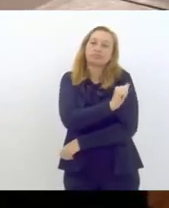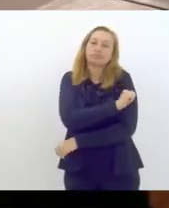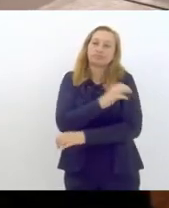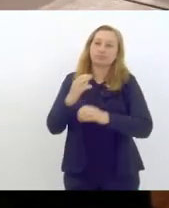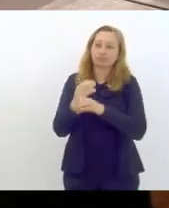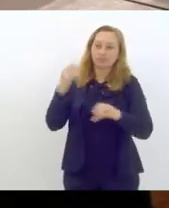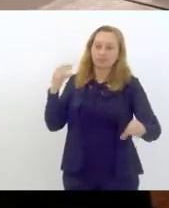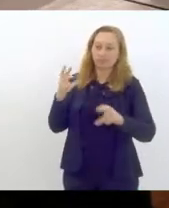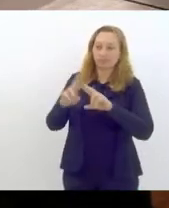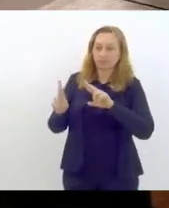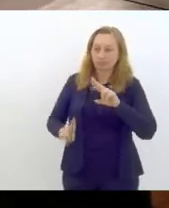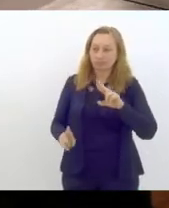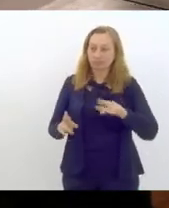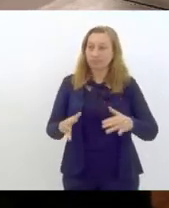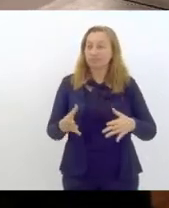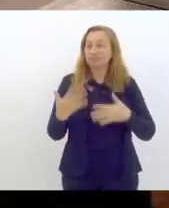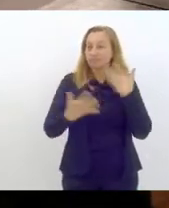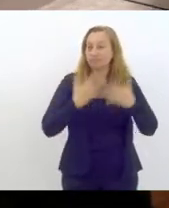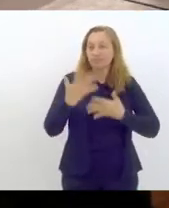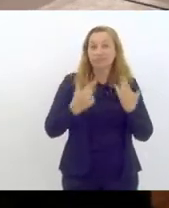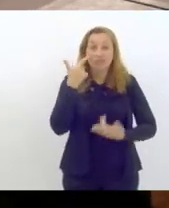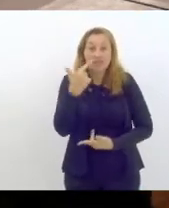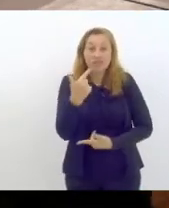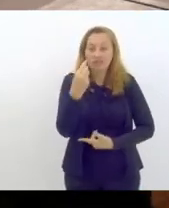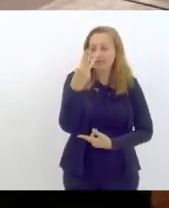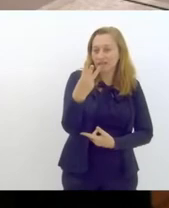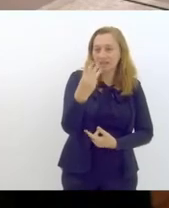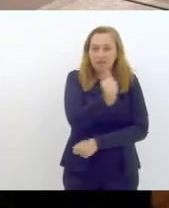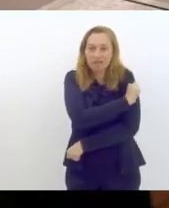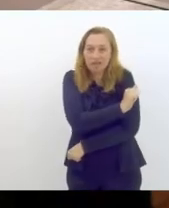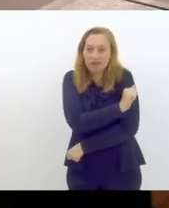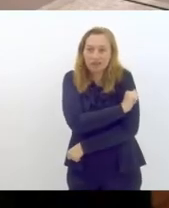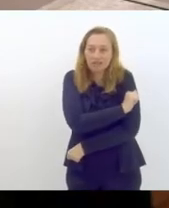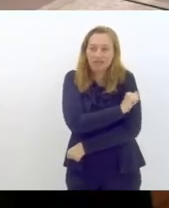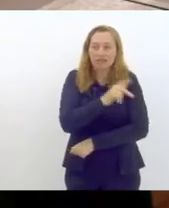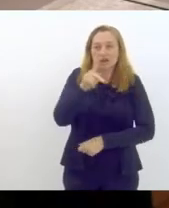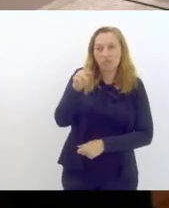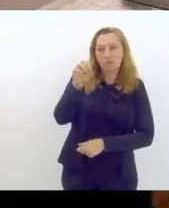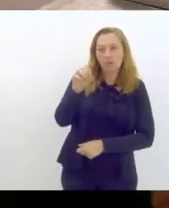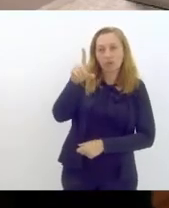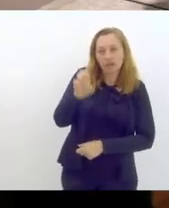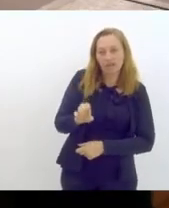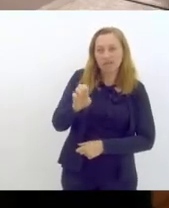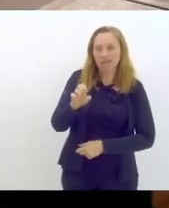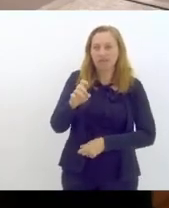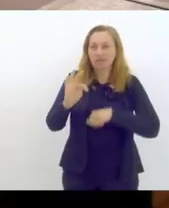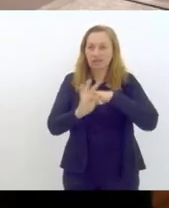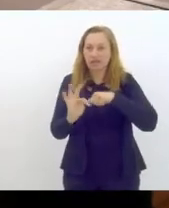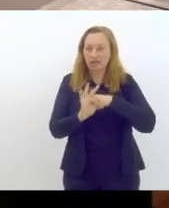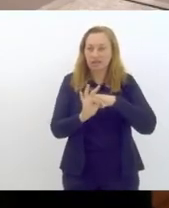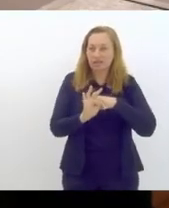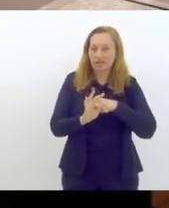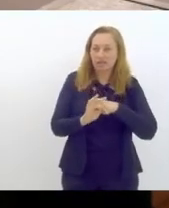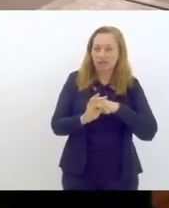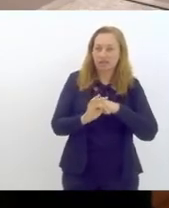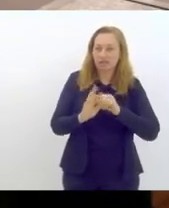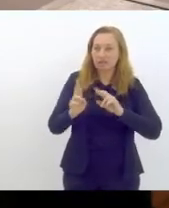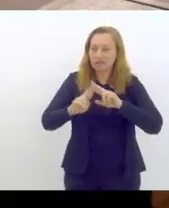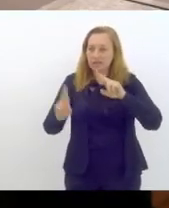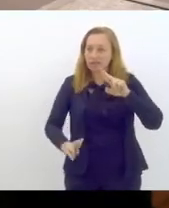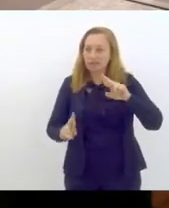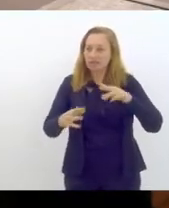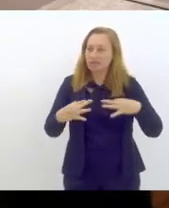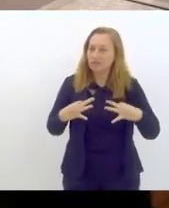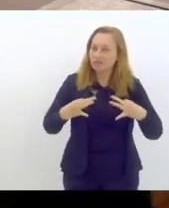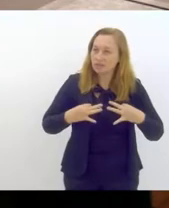Para mim é muito prazeroso ver três alunos da Escola Politécnica da UFRJ, numa ação voluntária